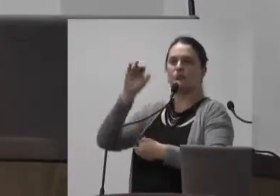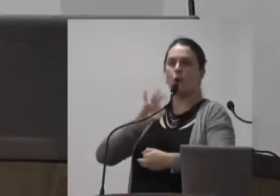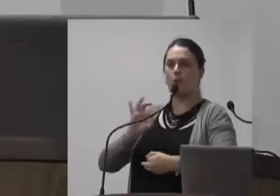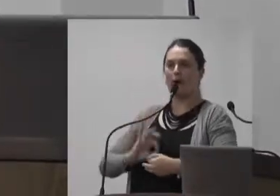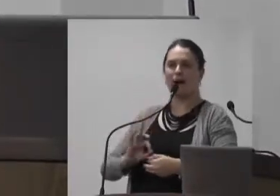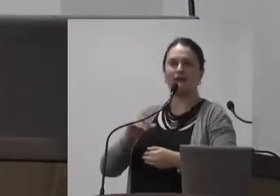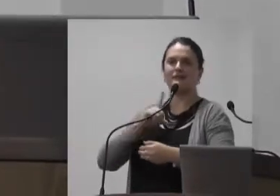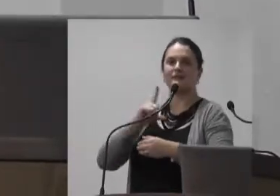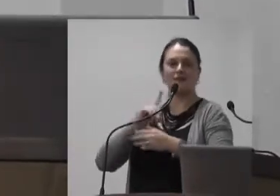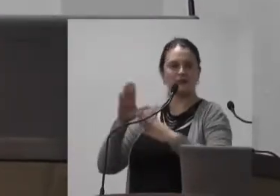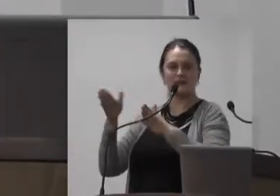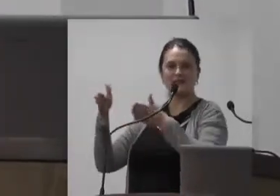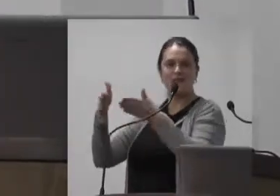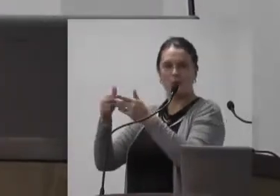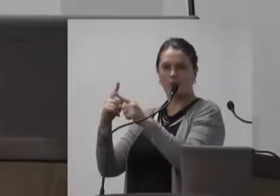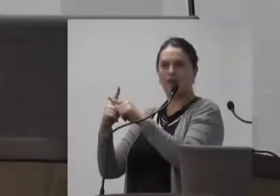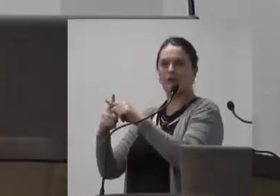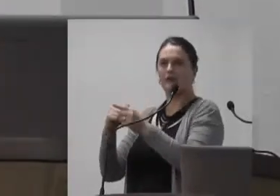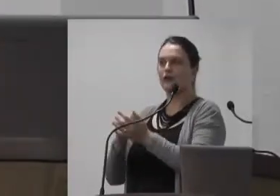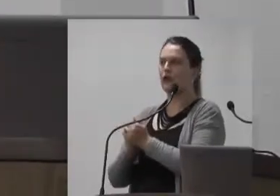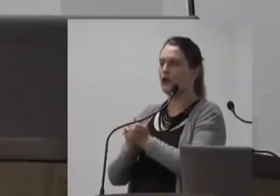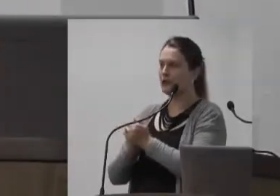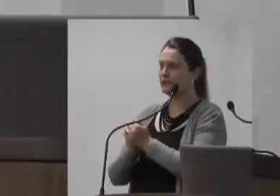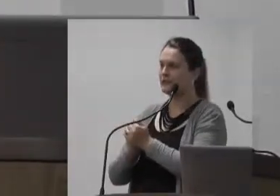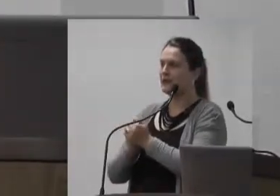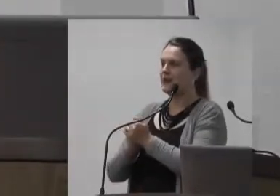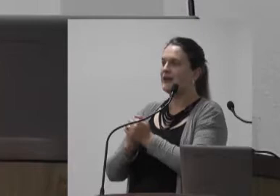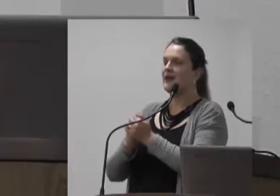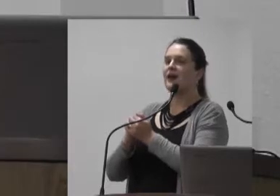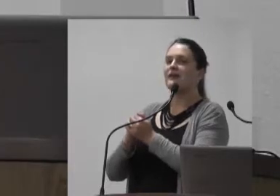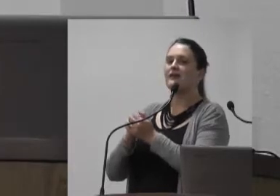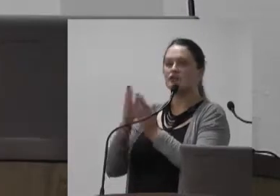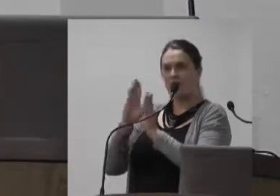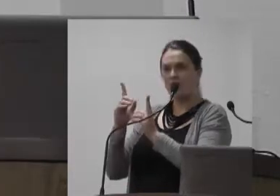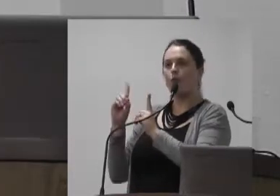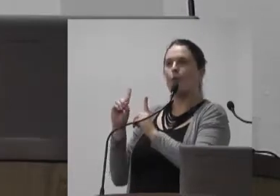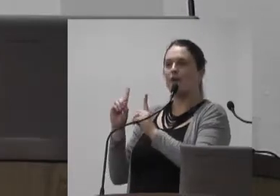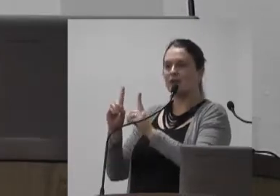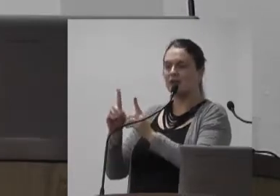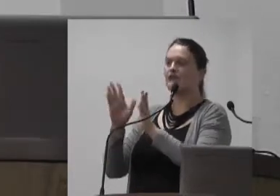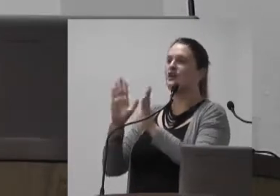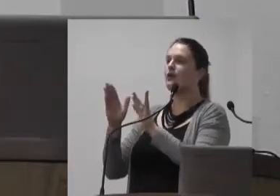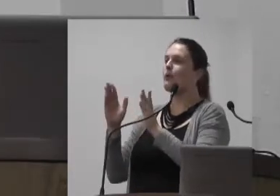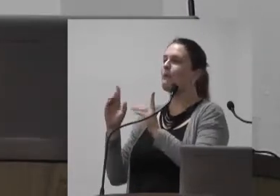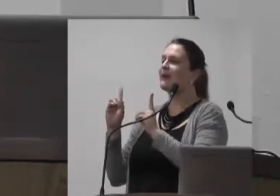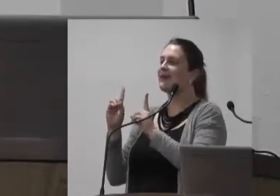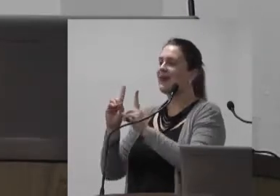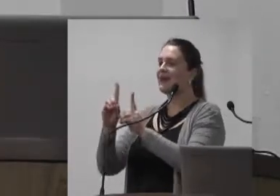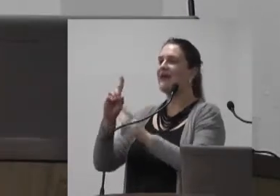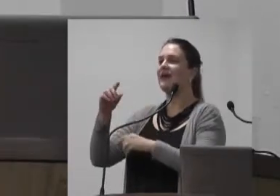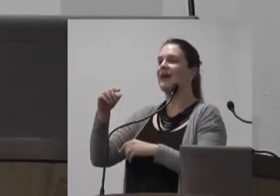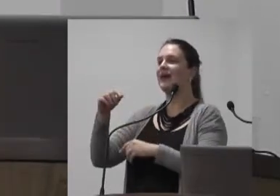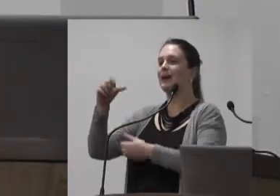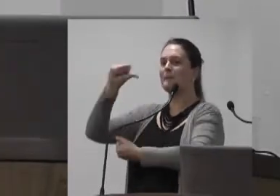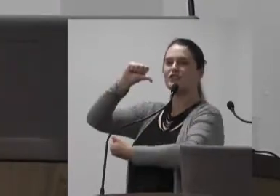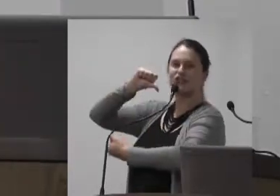pastor, chama o padre, está tendo a cerimônia no velório. E aí já acompanhei